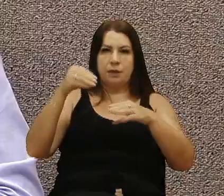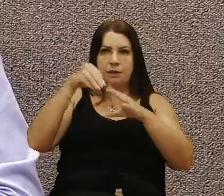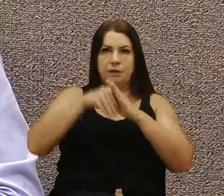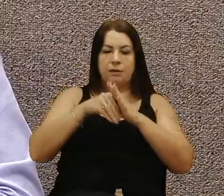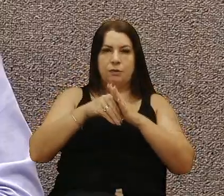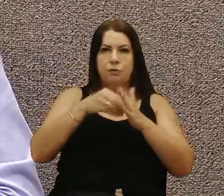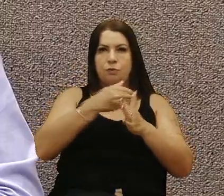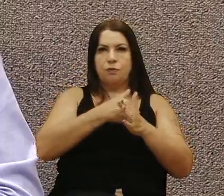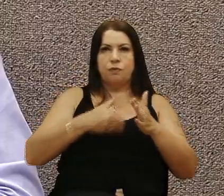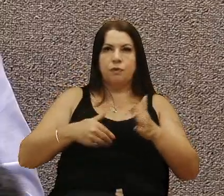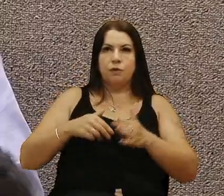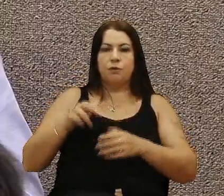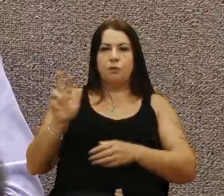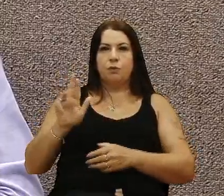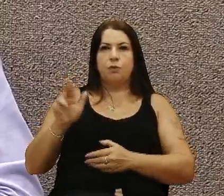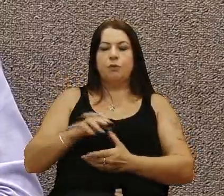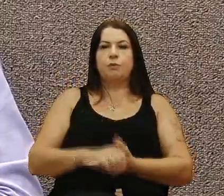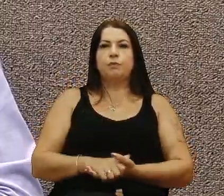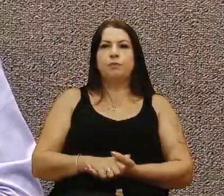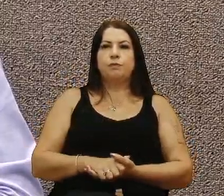Lula.